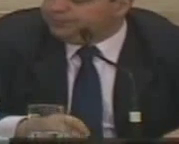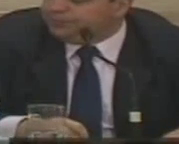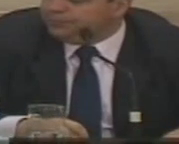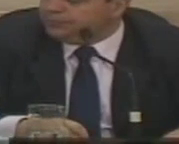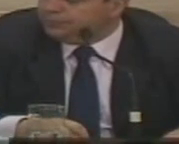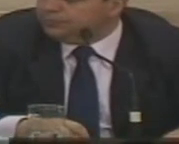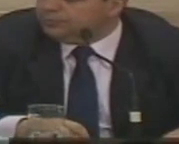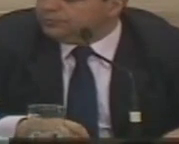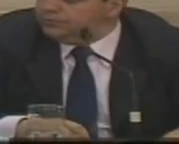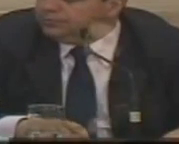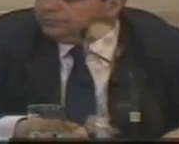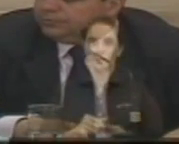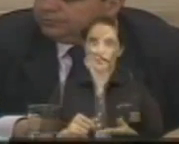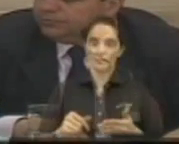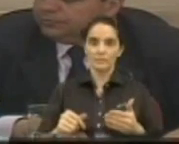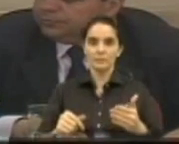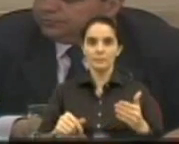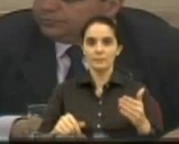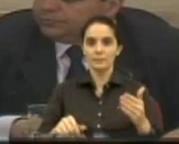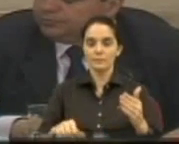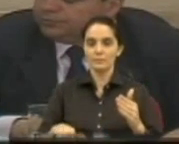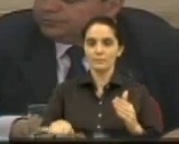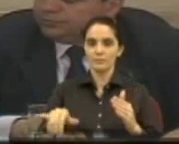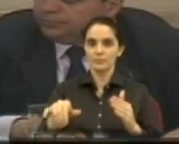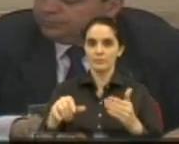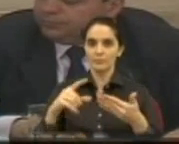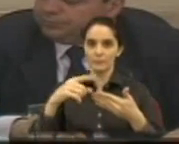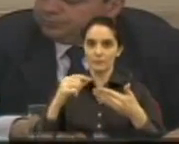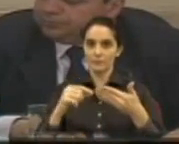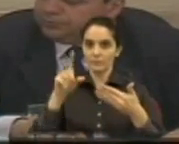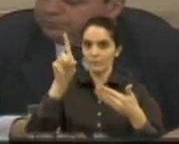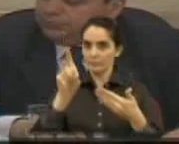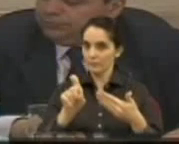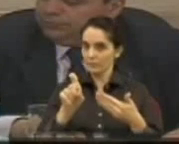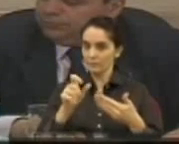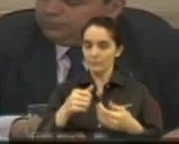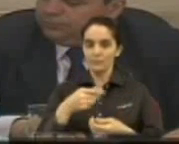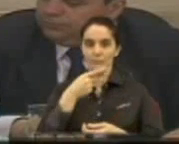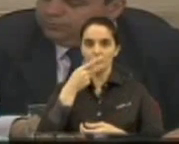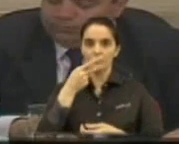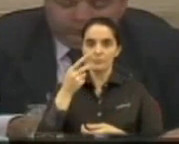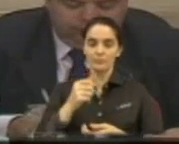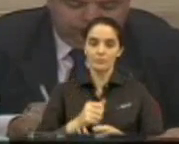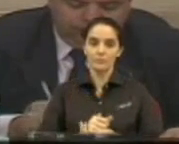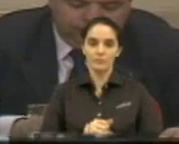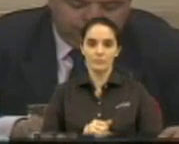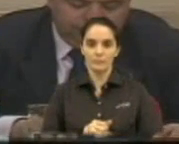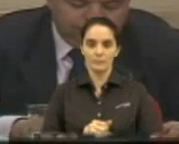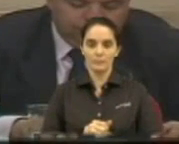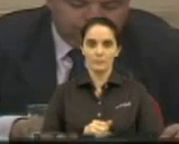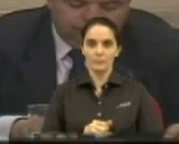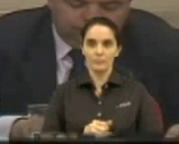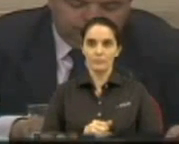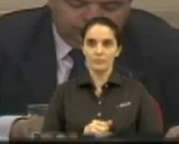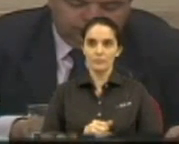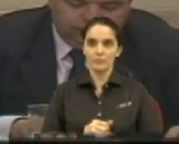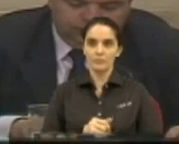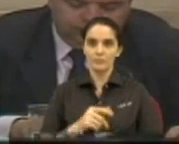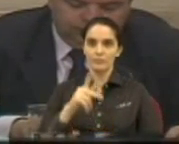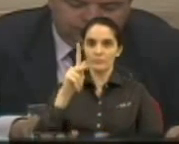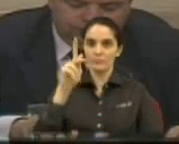feita no parágrafo único. Ao final, onde fala de infração político-administrativo, está escrito